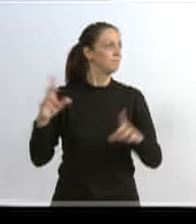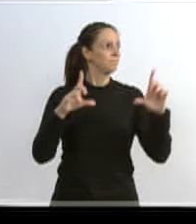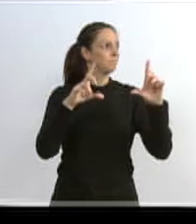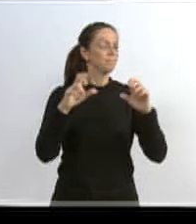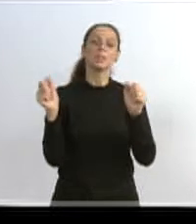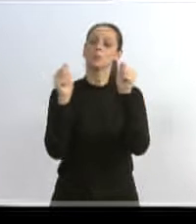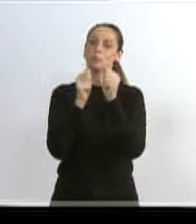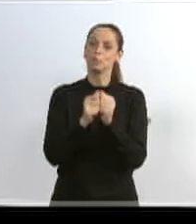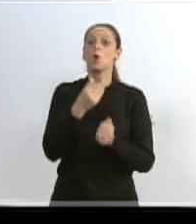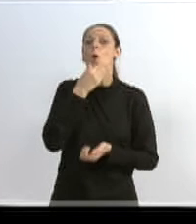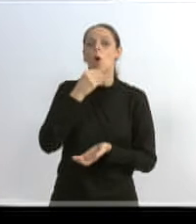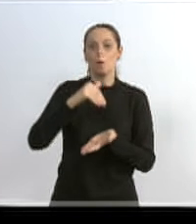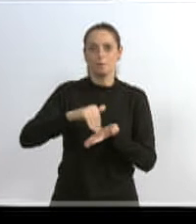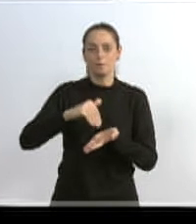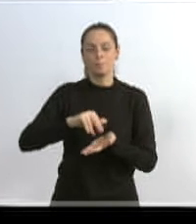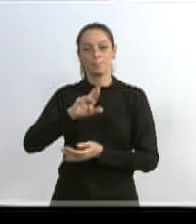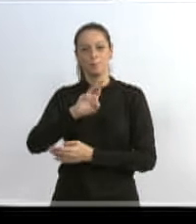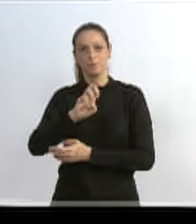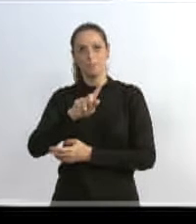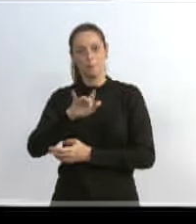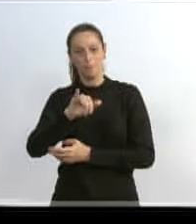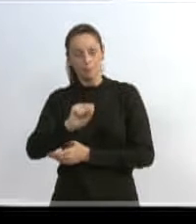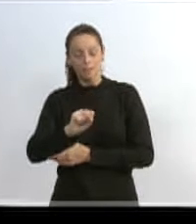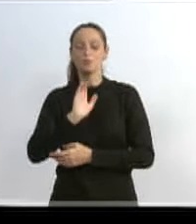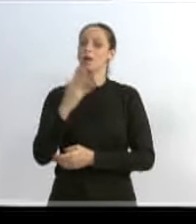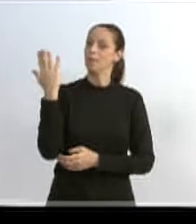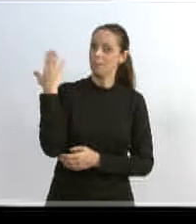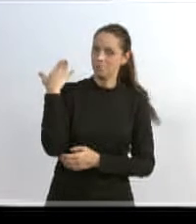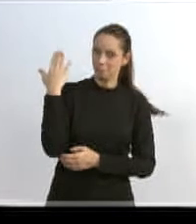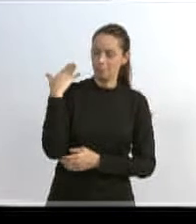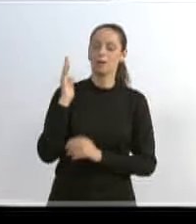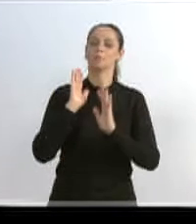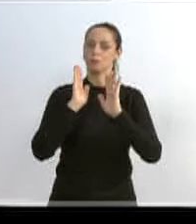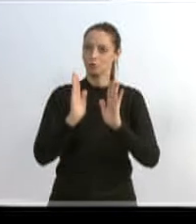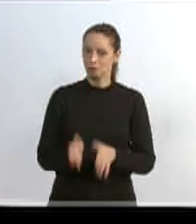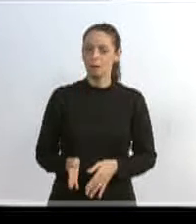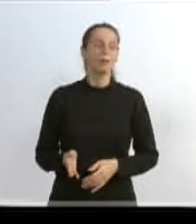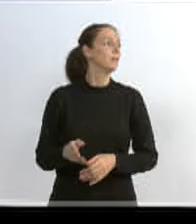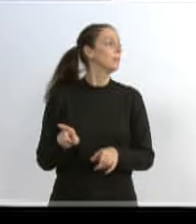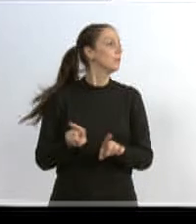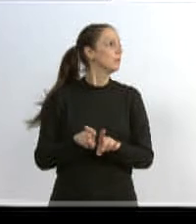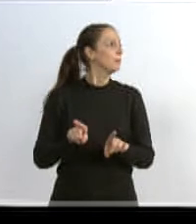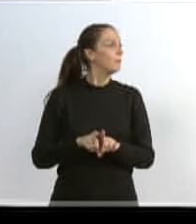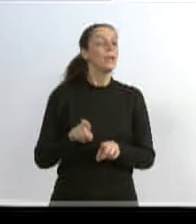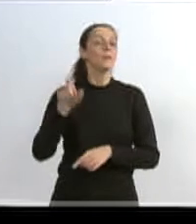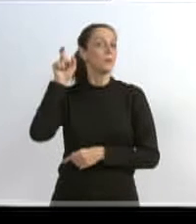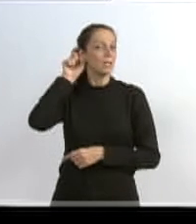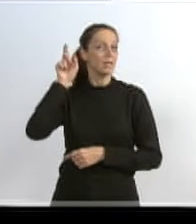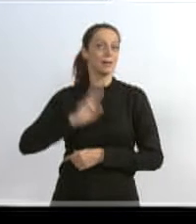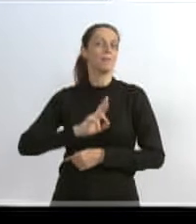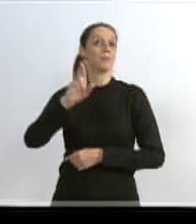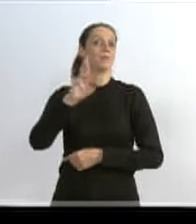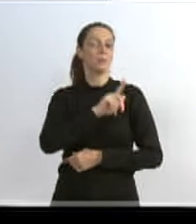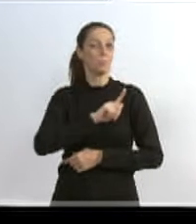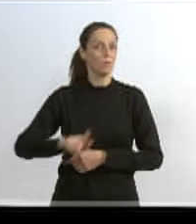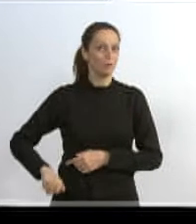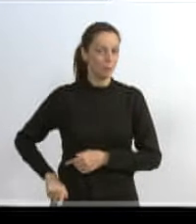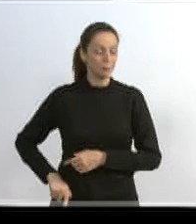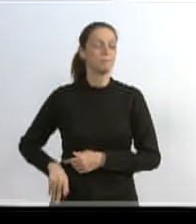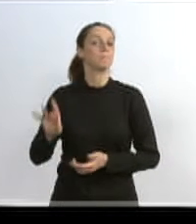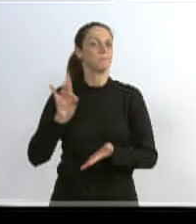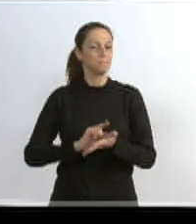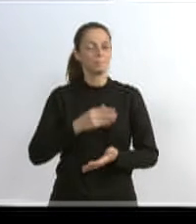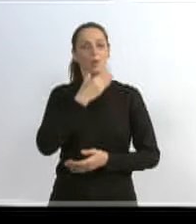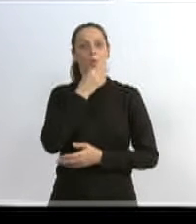e já falei que nesta casa em alguns momentos vê a doença neste momento representa que o governo tem destacada a sua